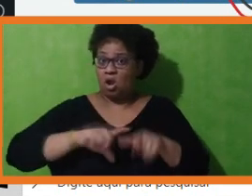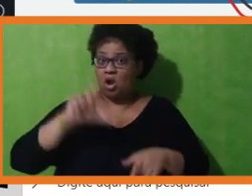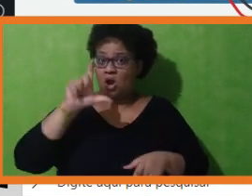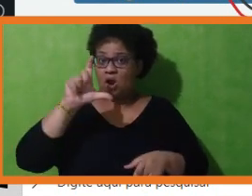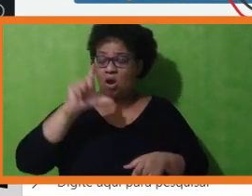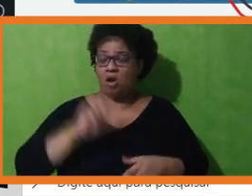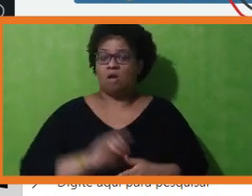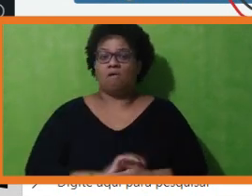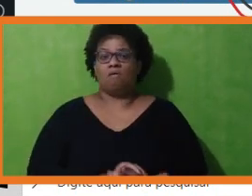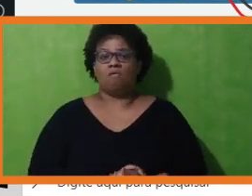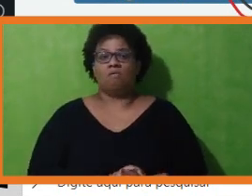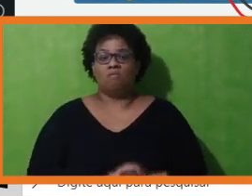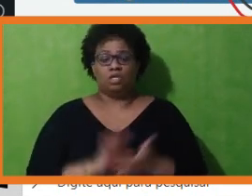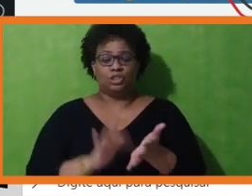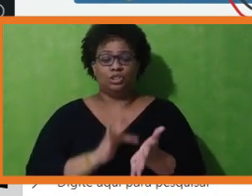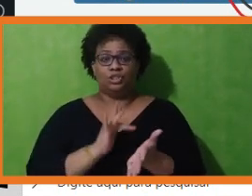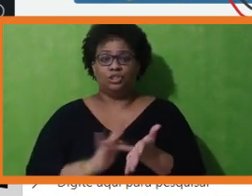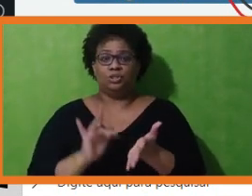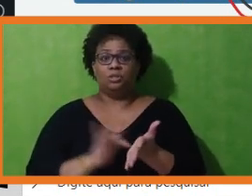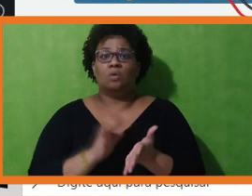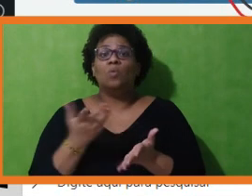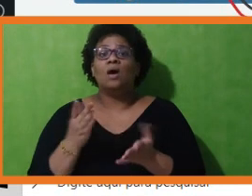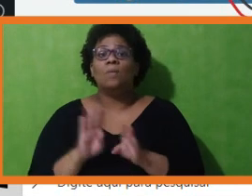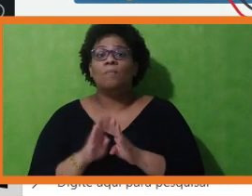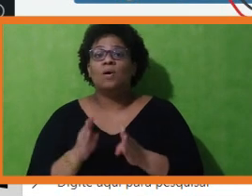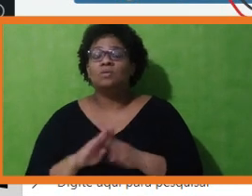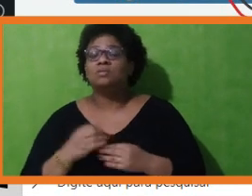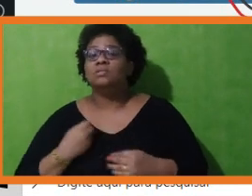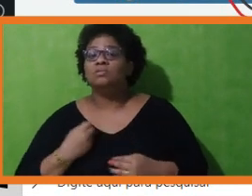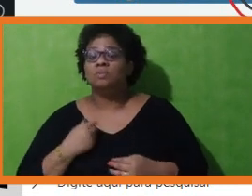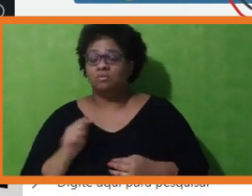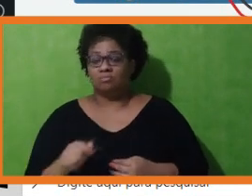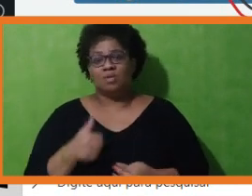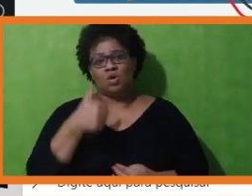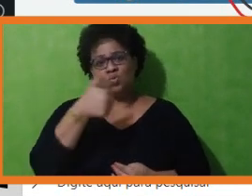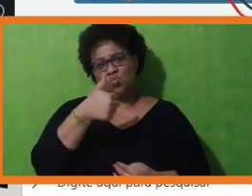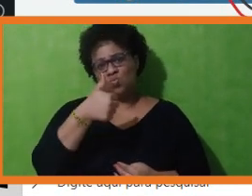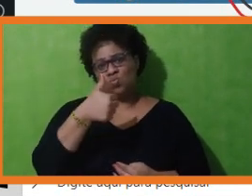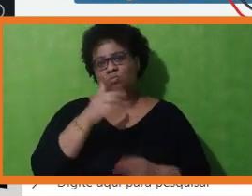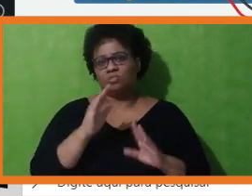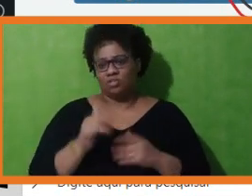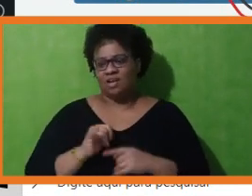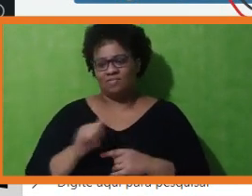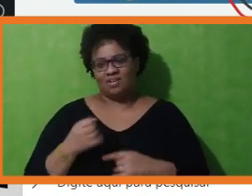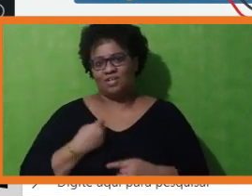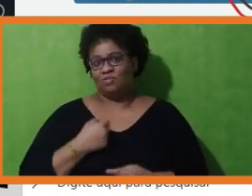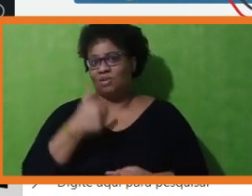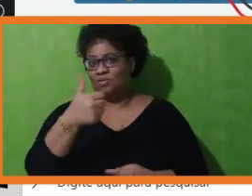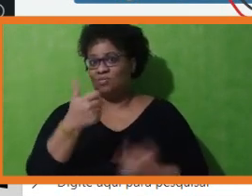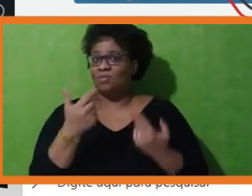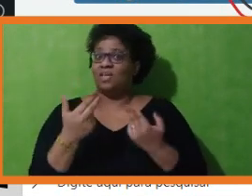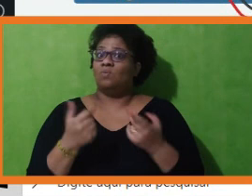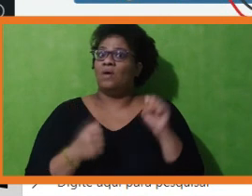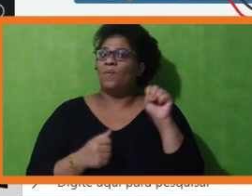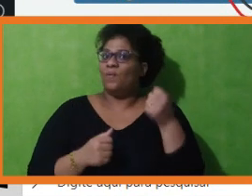resto minúsculo. O digital read de qual porta do botão 1. E nós já declaramos